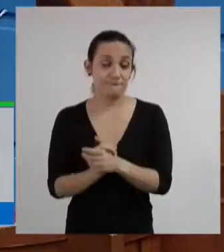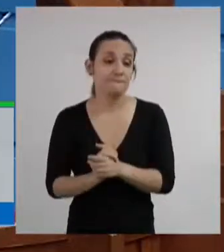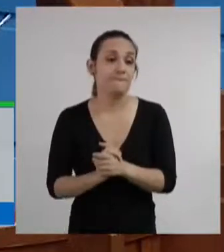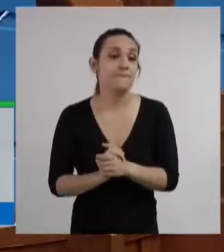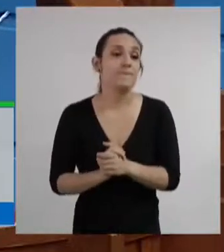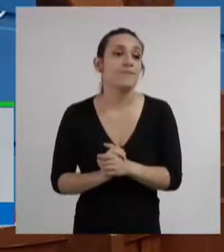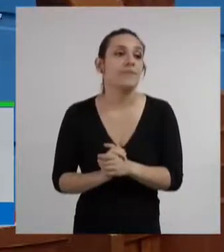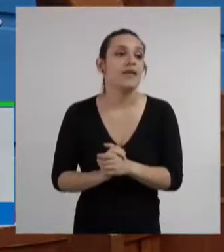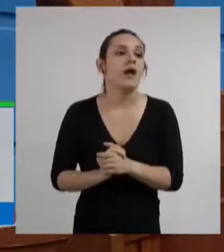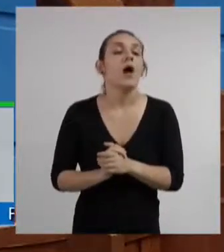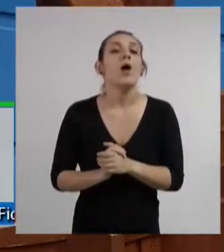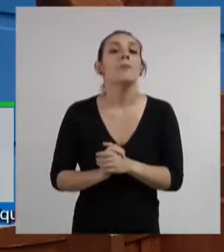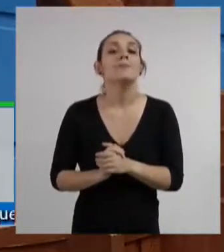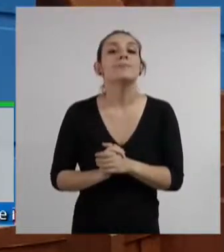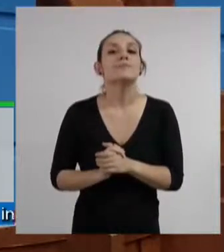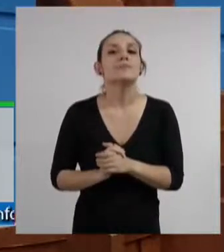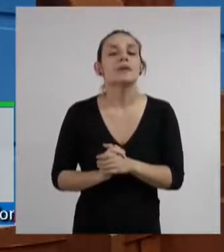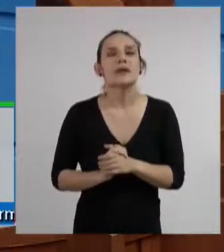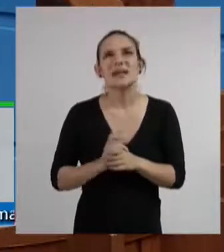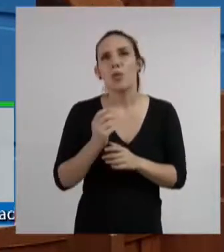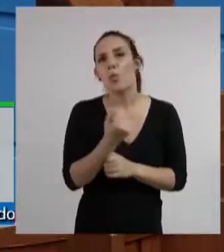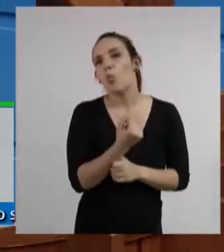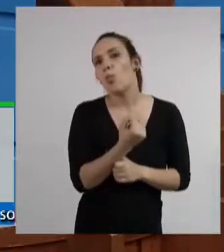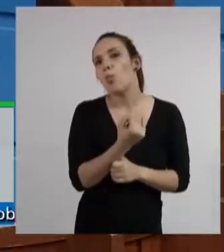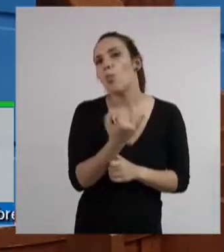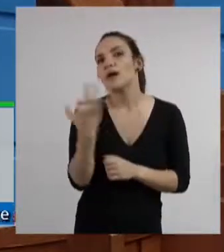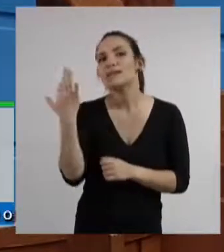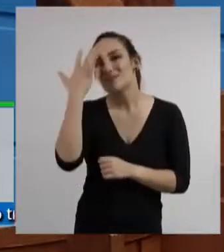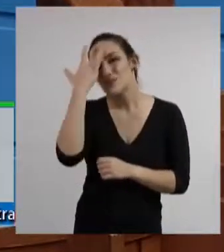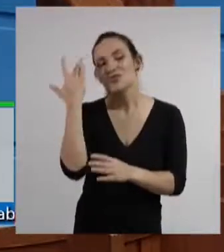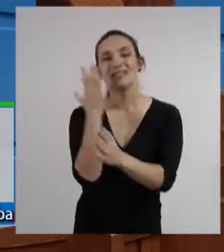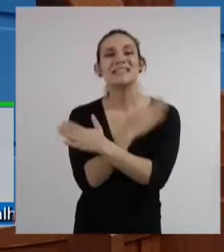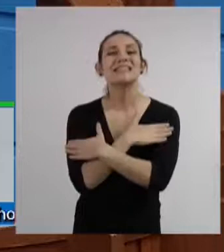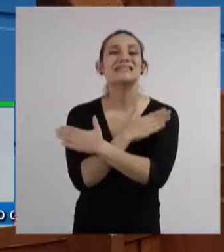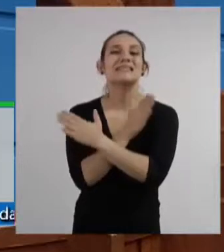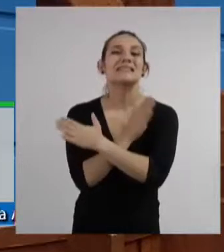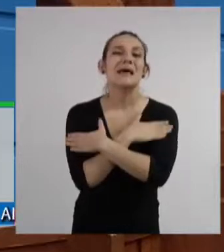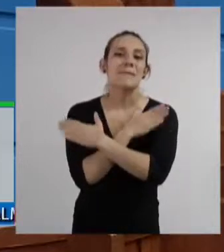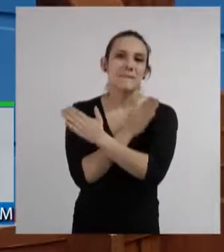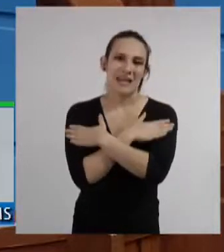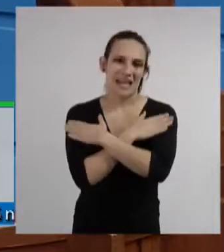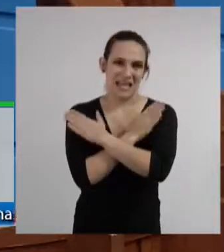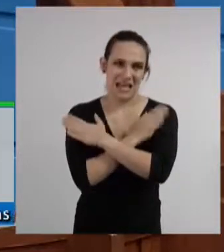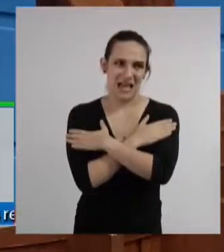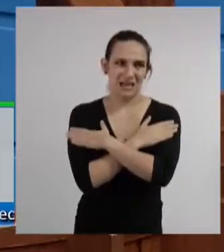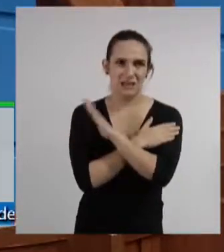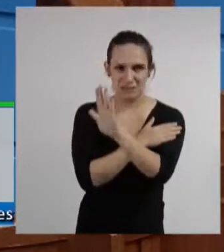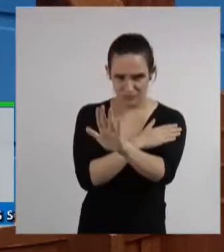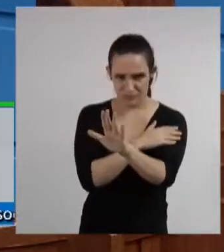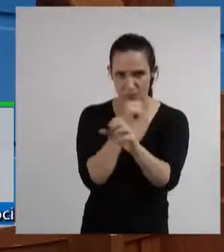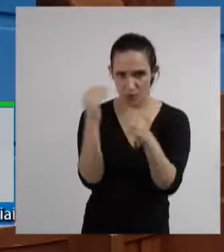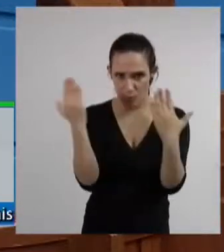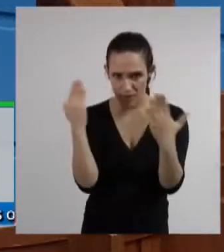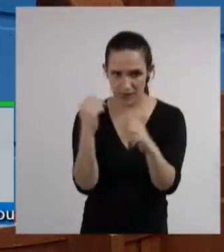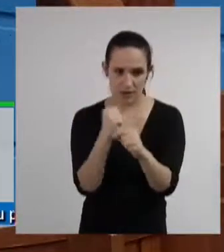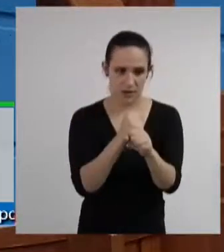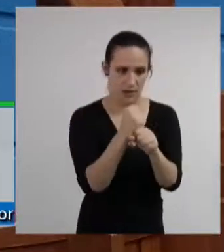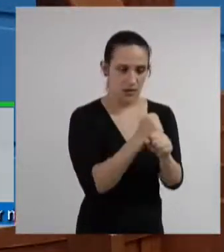de desocupação, ou seja, o desemprego, que em 2014 era de